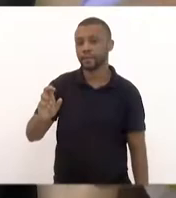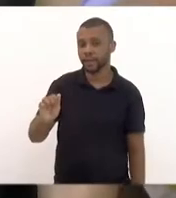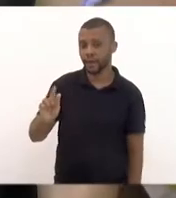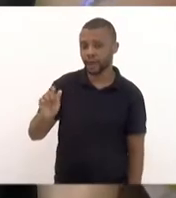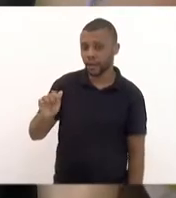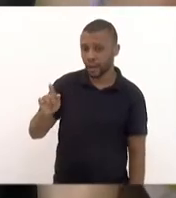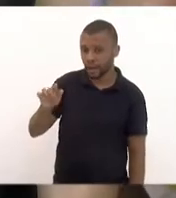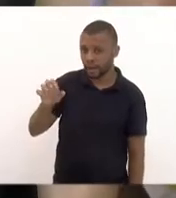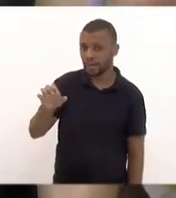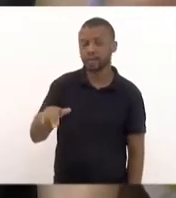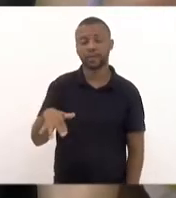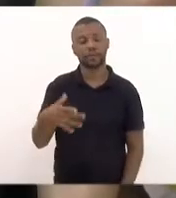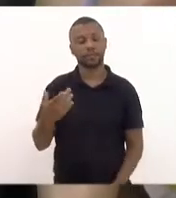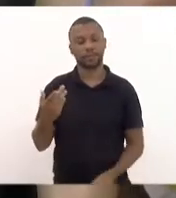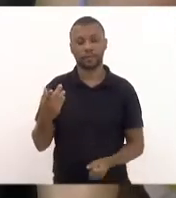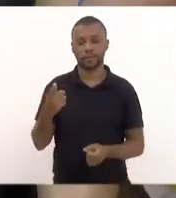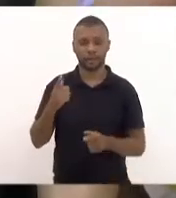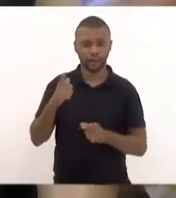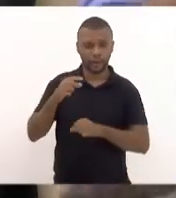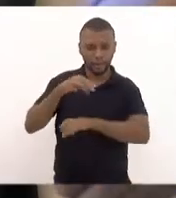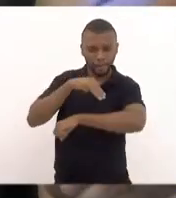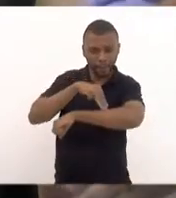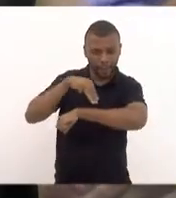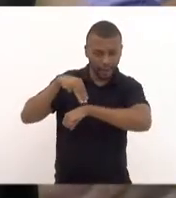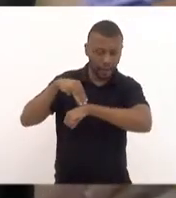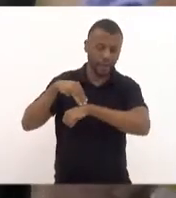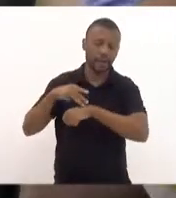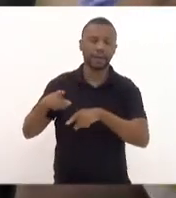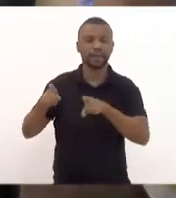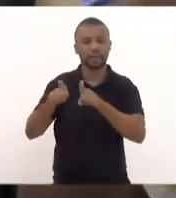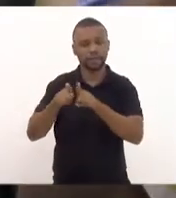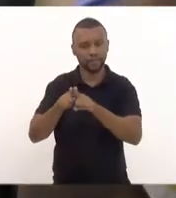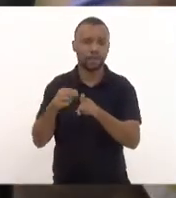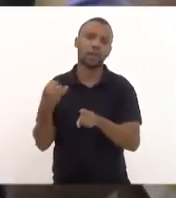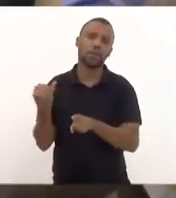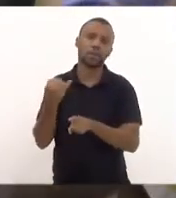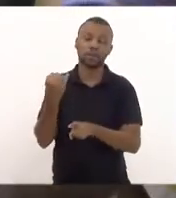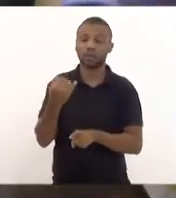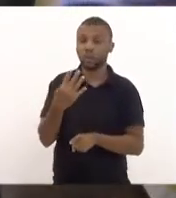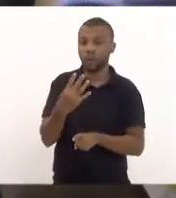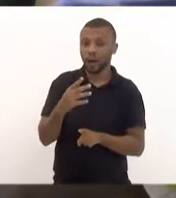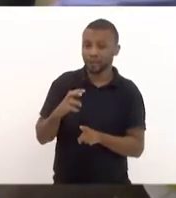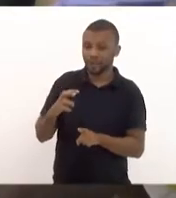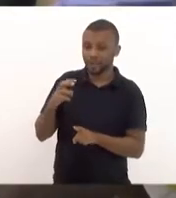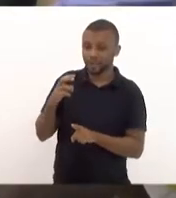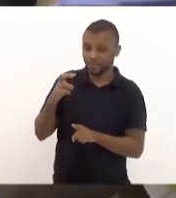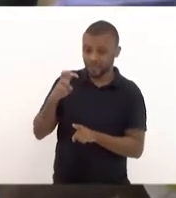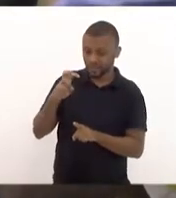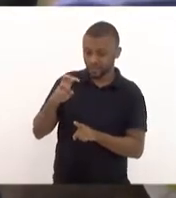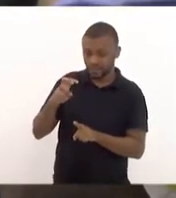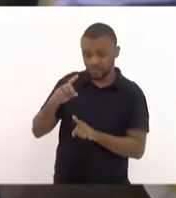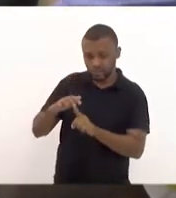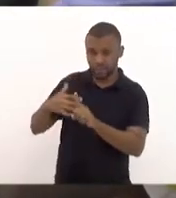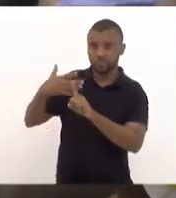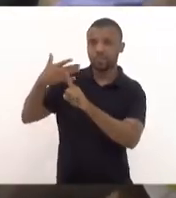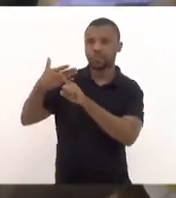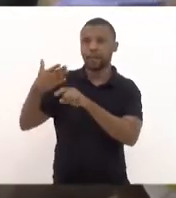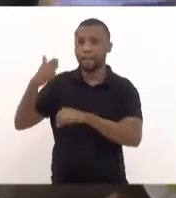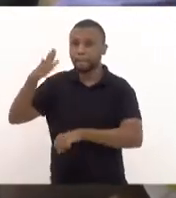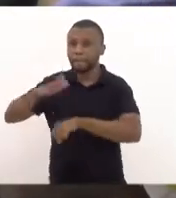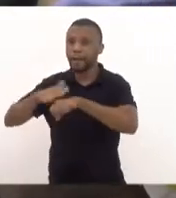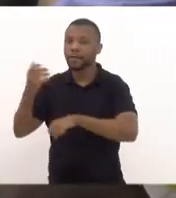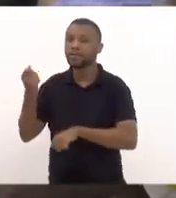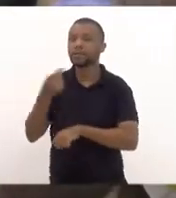porto, o aeroporto do pré-sal. O ISS de Macaé é 4-5 vezes maior, per capita, é 4-5 vezes maior do que o de Niterói.